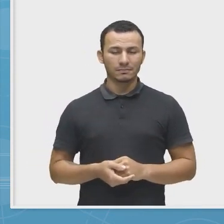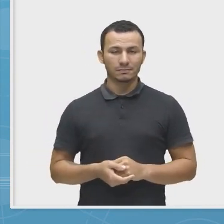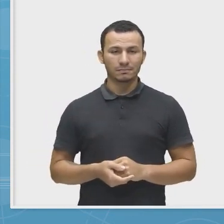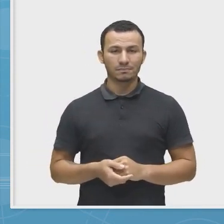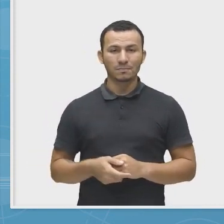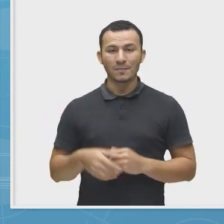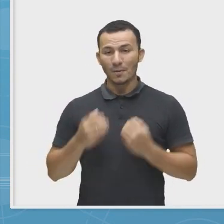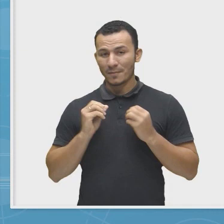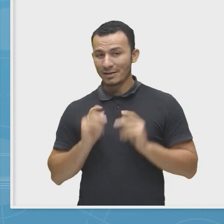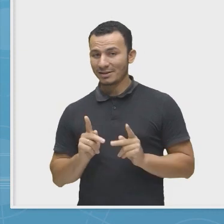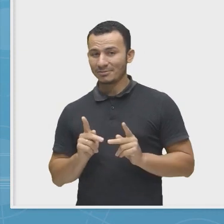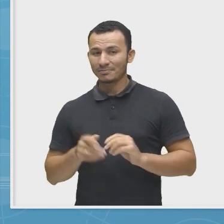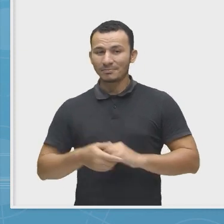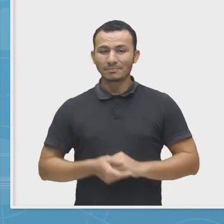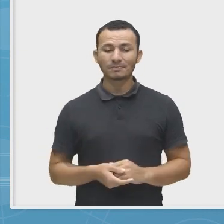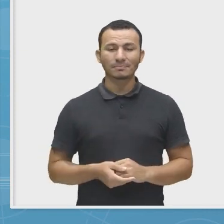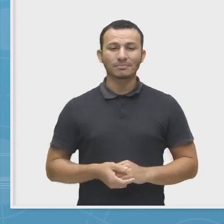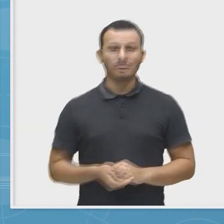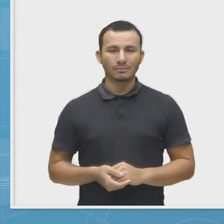Ok?